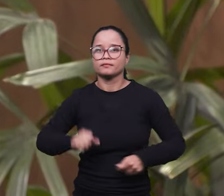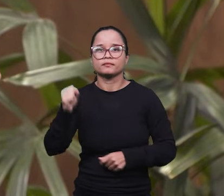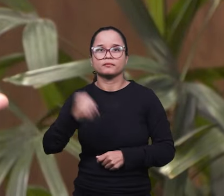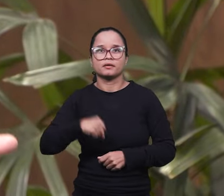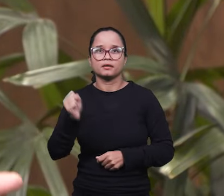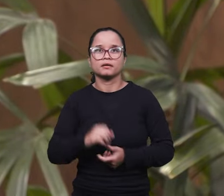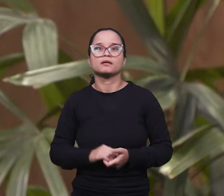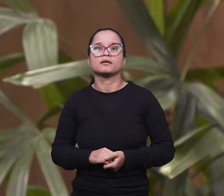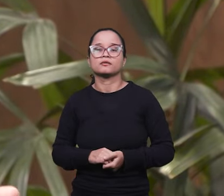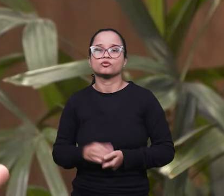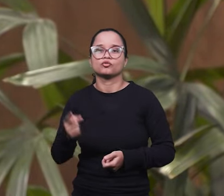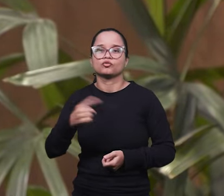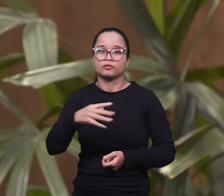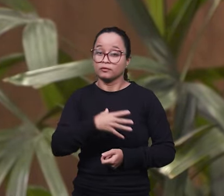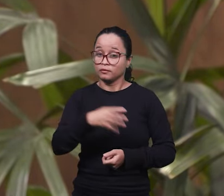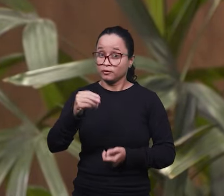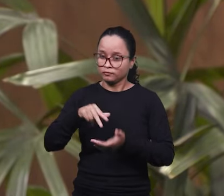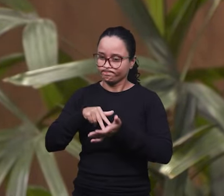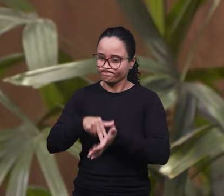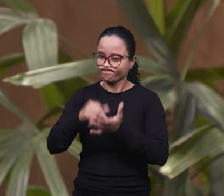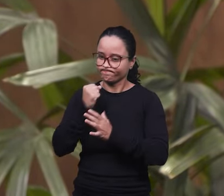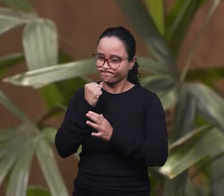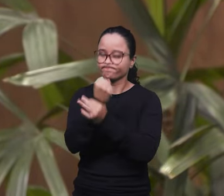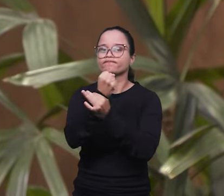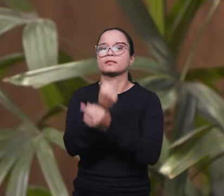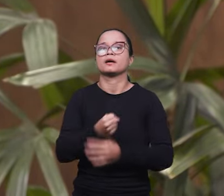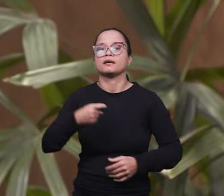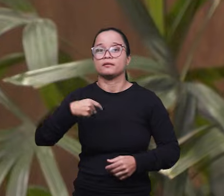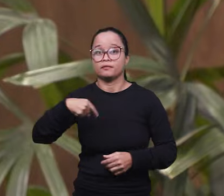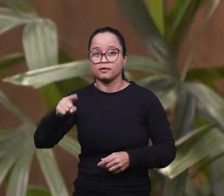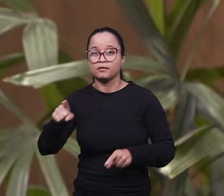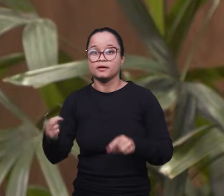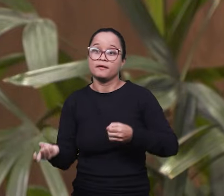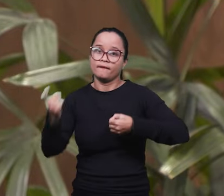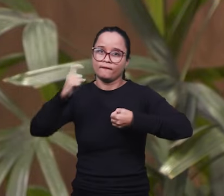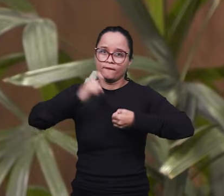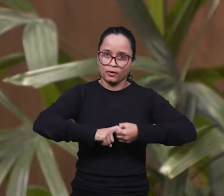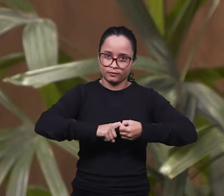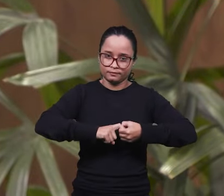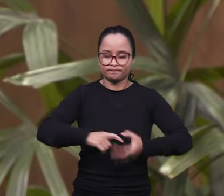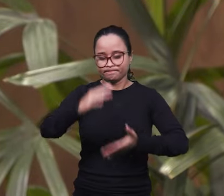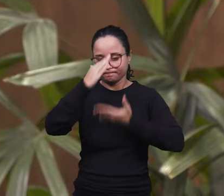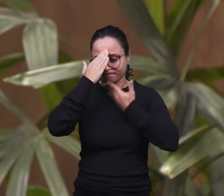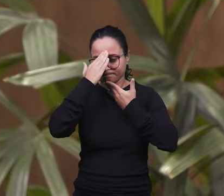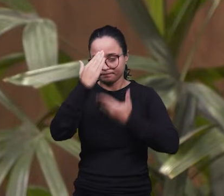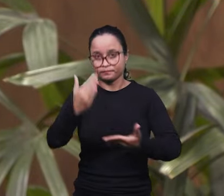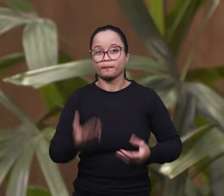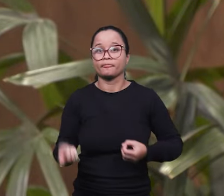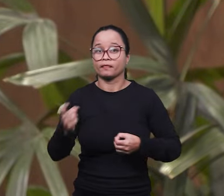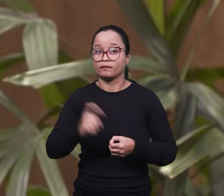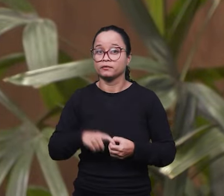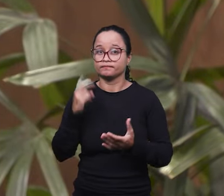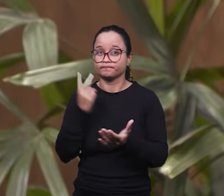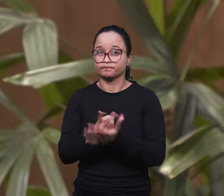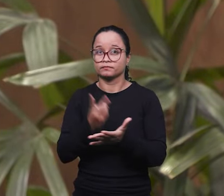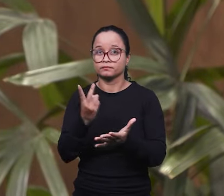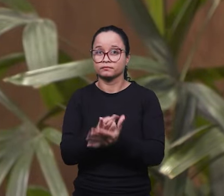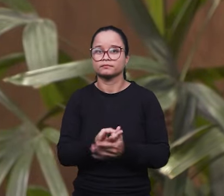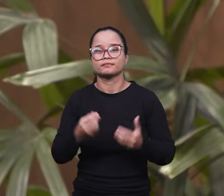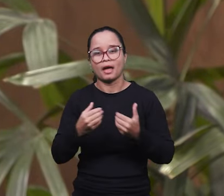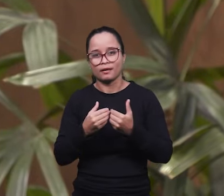filhos quando estão firmados eles vão e eles voltam tá muito obrigada Voltem sempre as